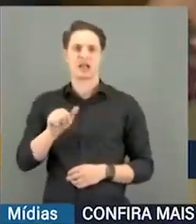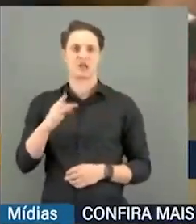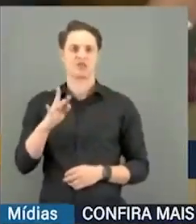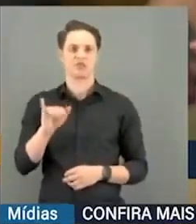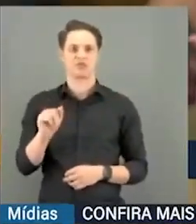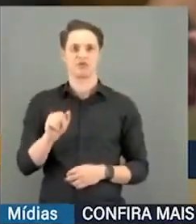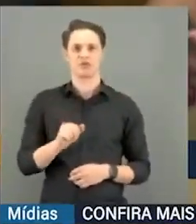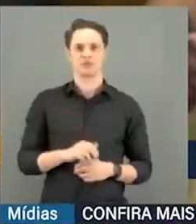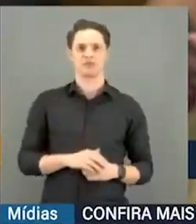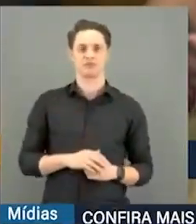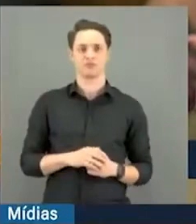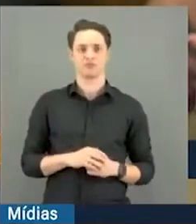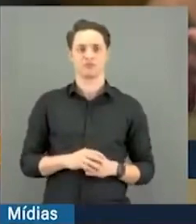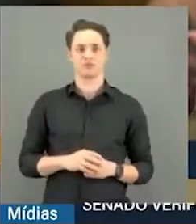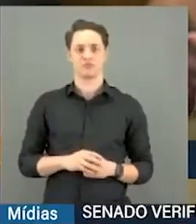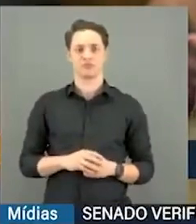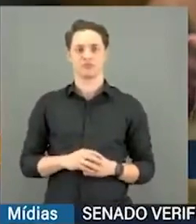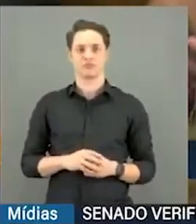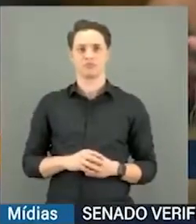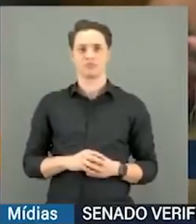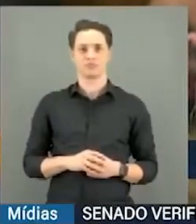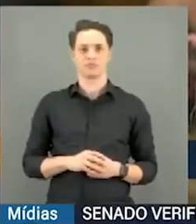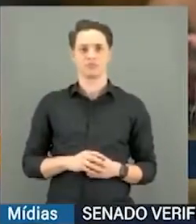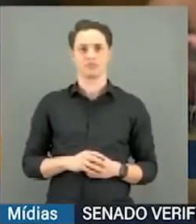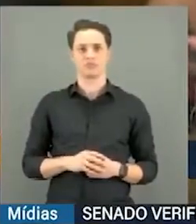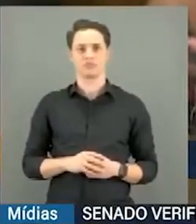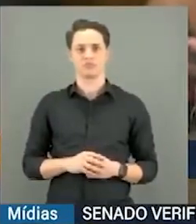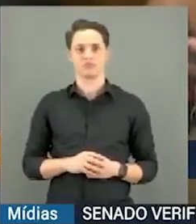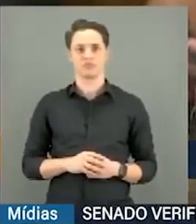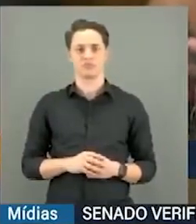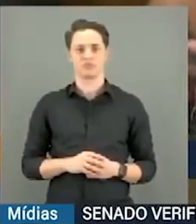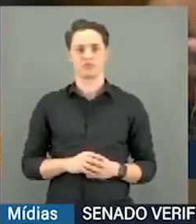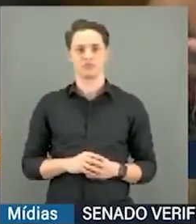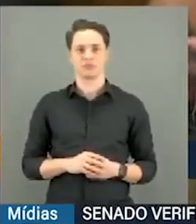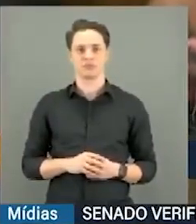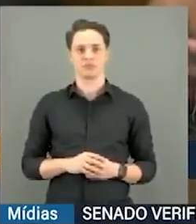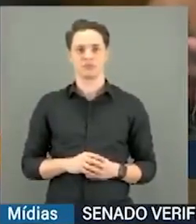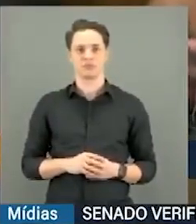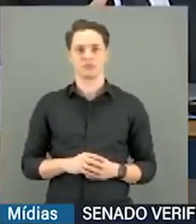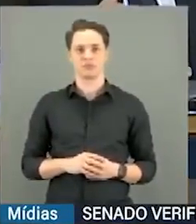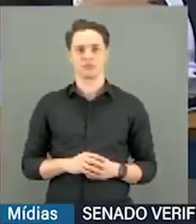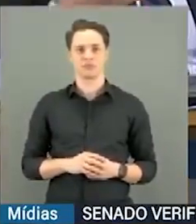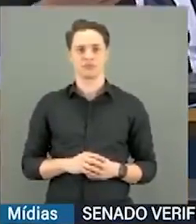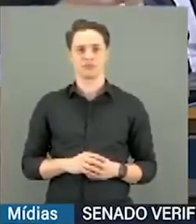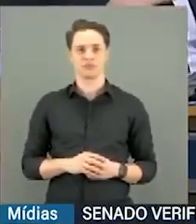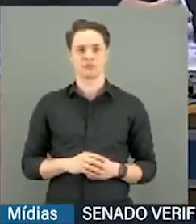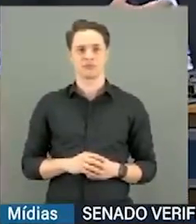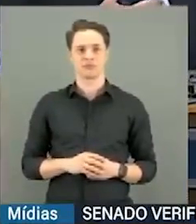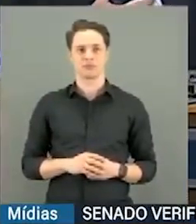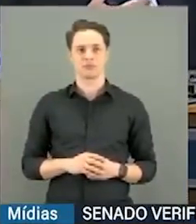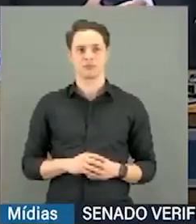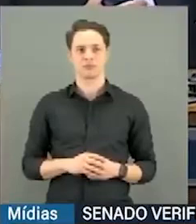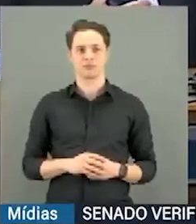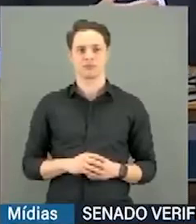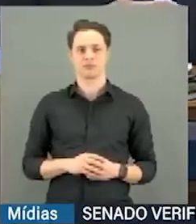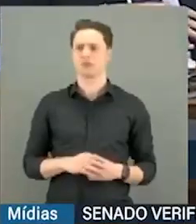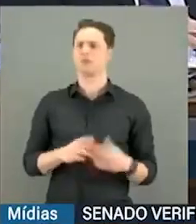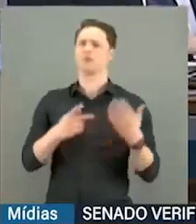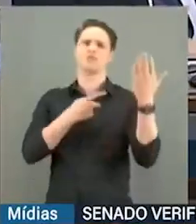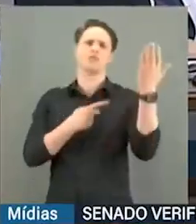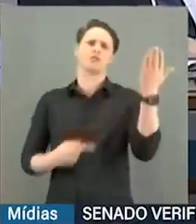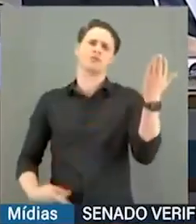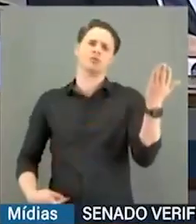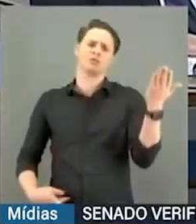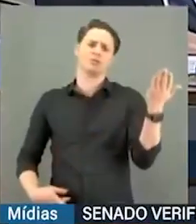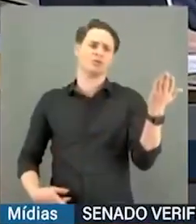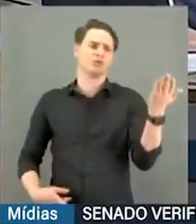Recompõe o tempo, pede para recompor o tempo. Pede para recompor o tempo. Pede para recompor o tempo. Presidente, eu queria